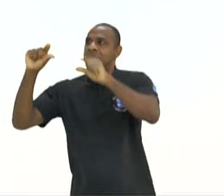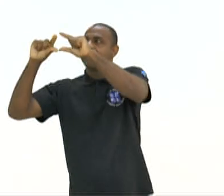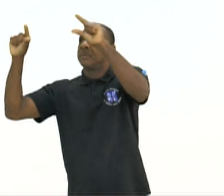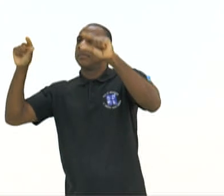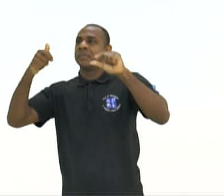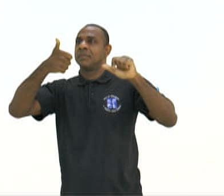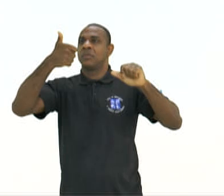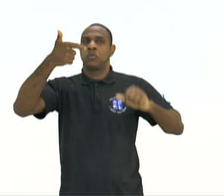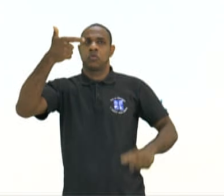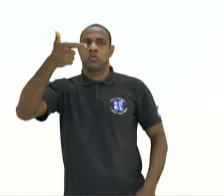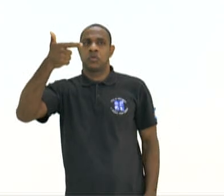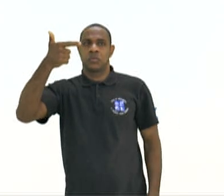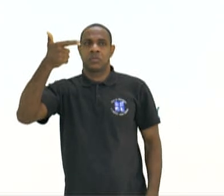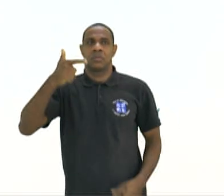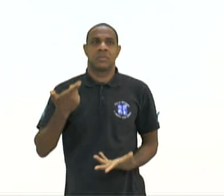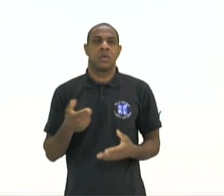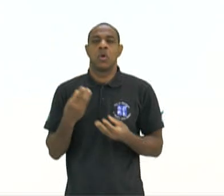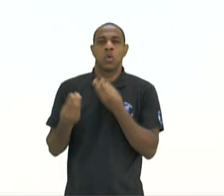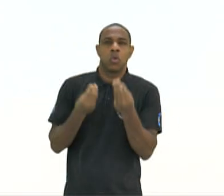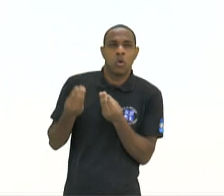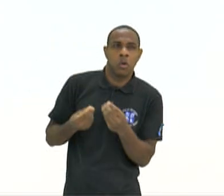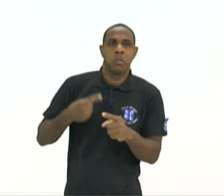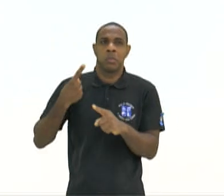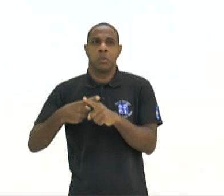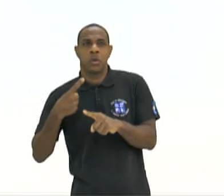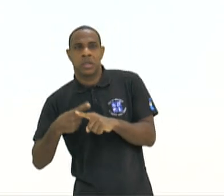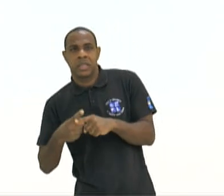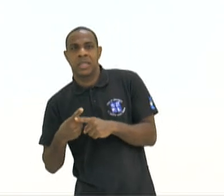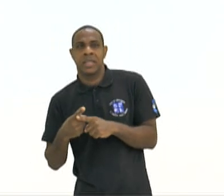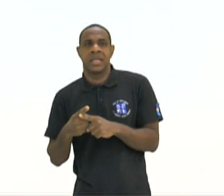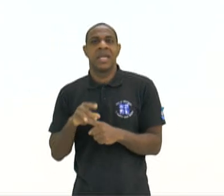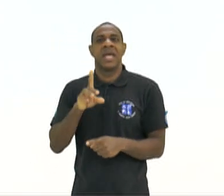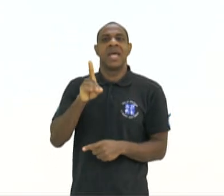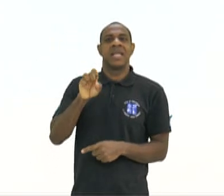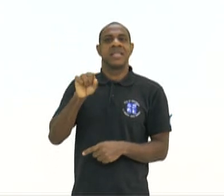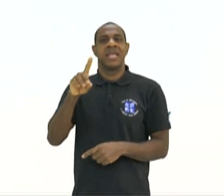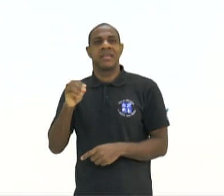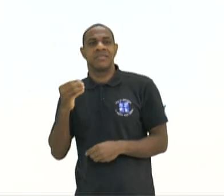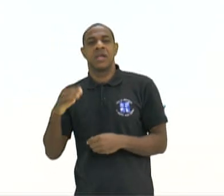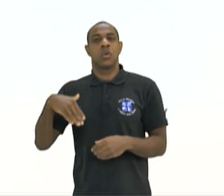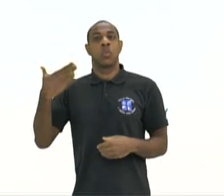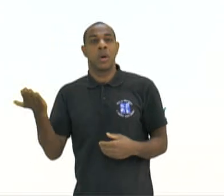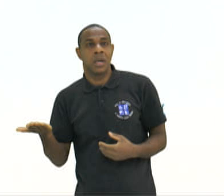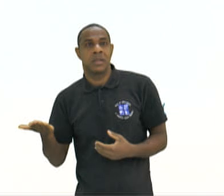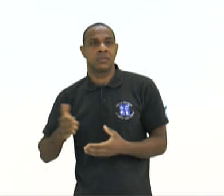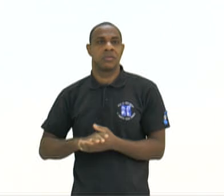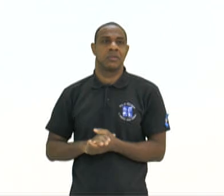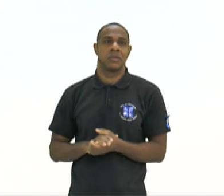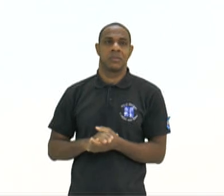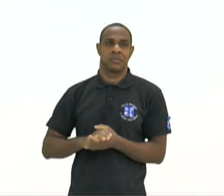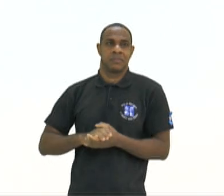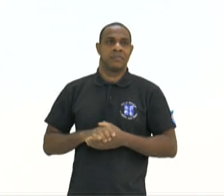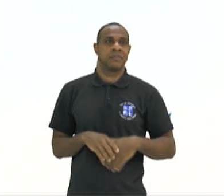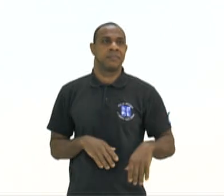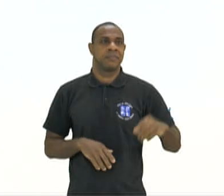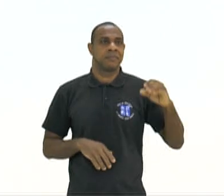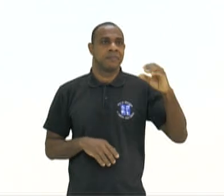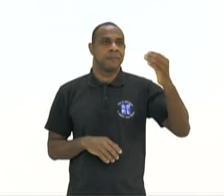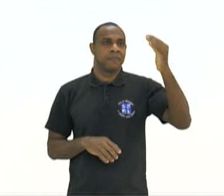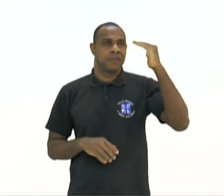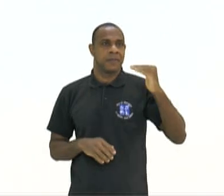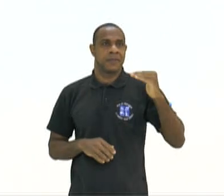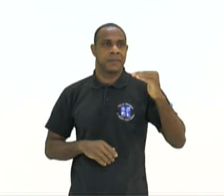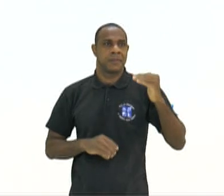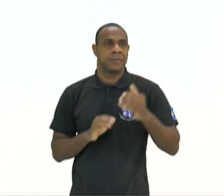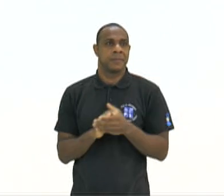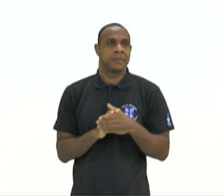Então, no sentido de causa. Como, porque, desde, em forma de. Compare,